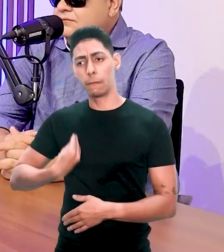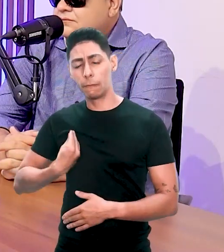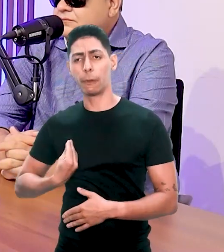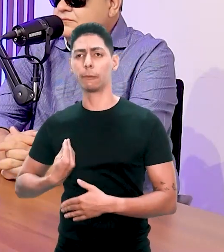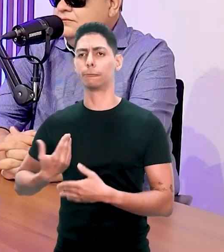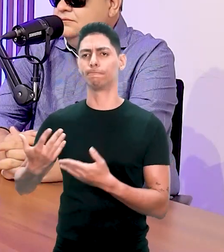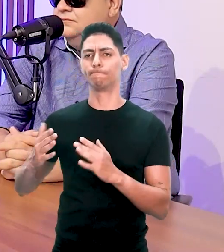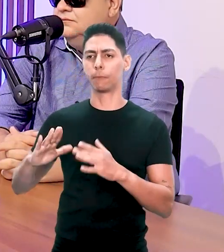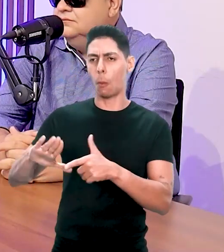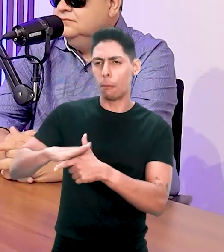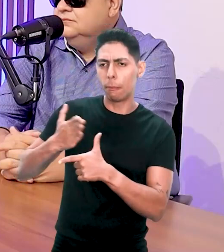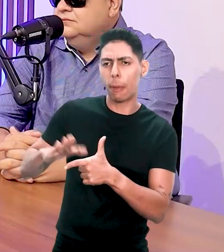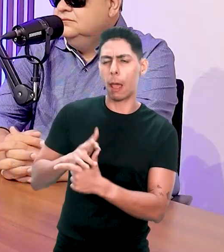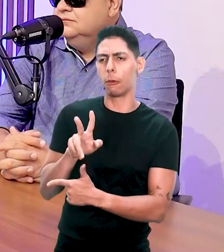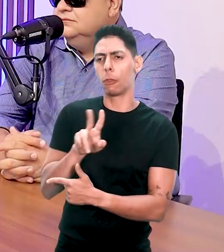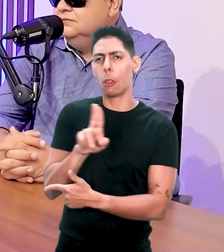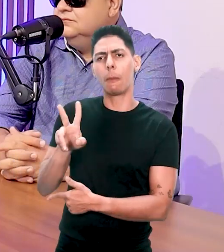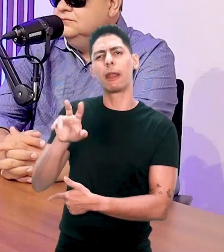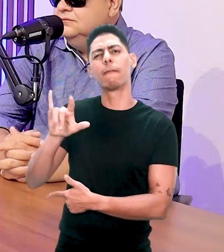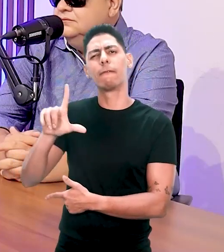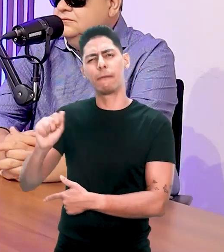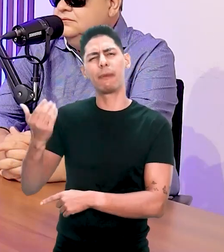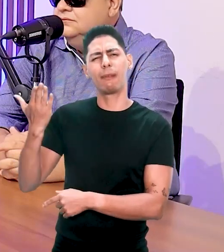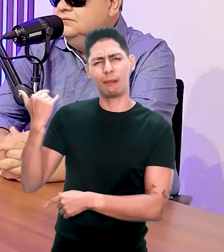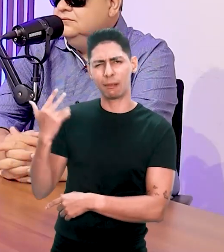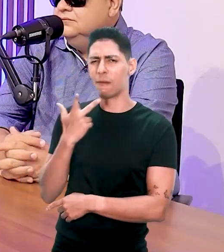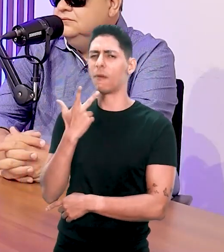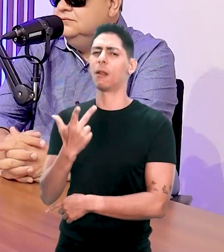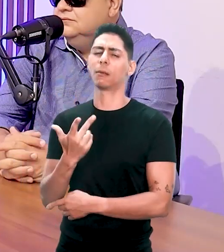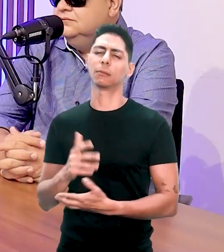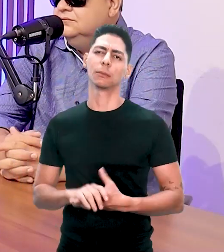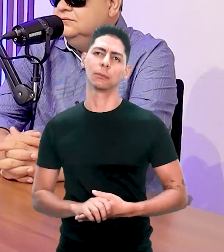a gente chama lá, né, chamava, né?